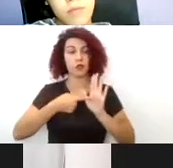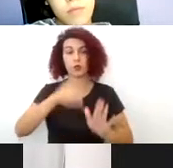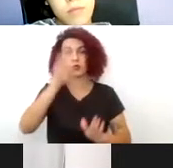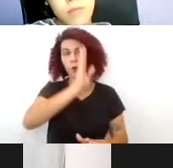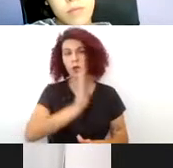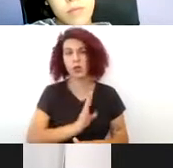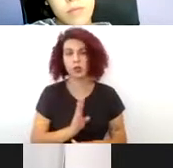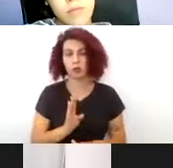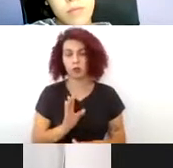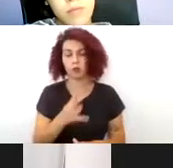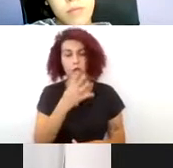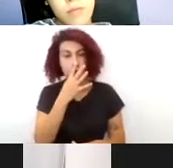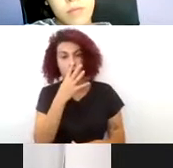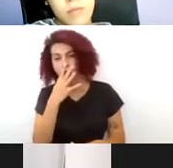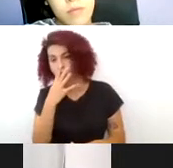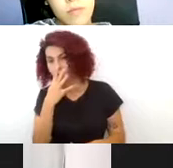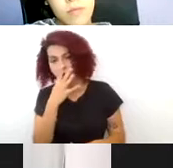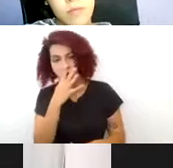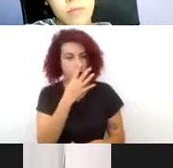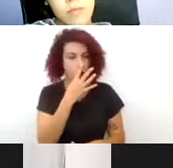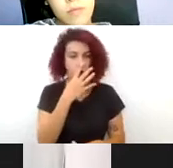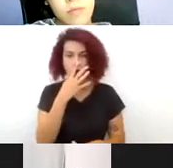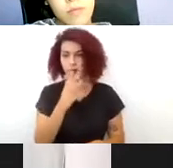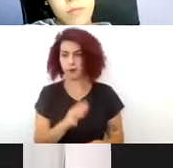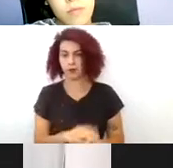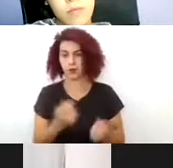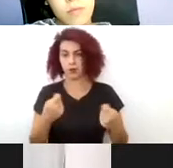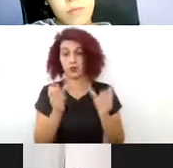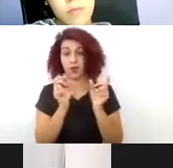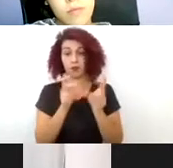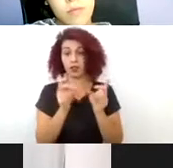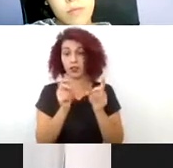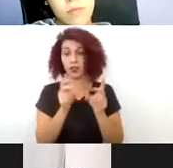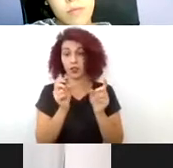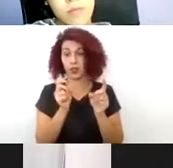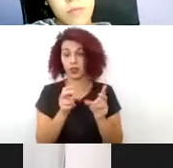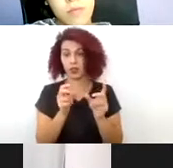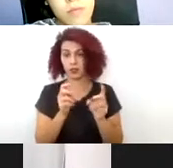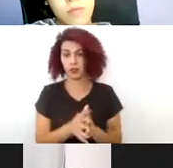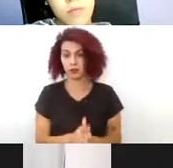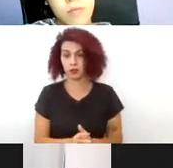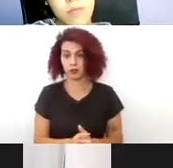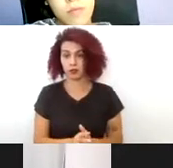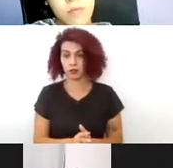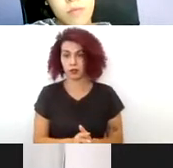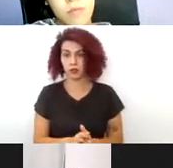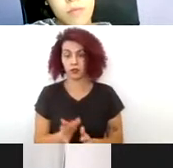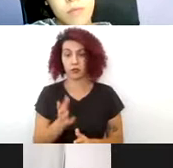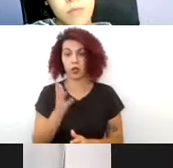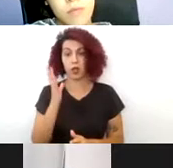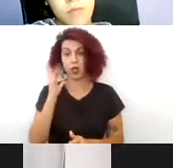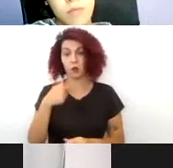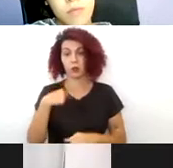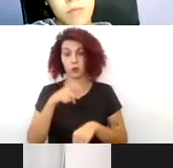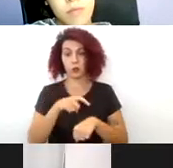e os príncipes precisavam ser representados lá eles precisavam vender no lugar tá Belo acho que já está demais no horário